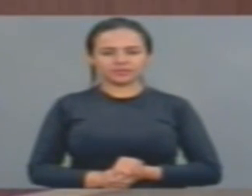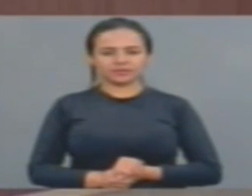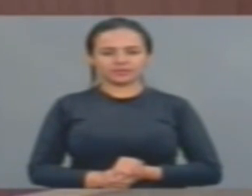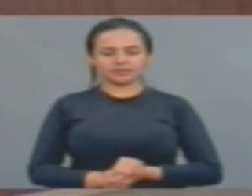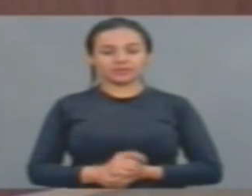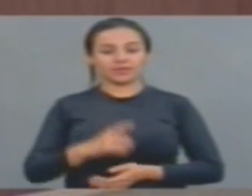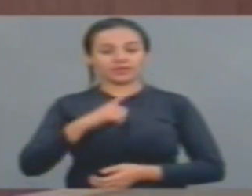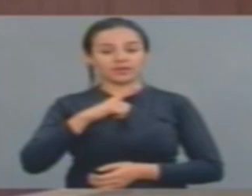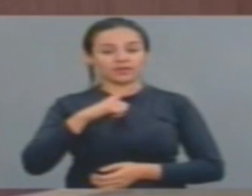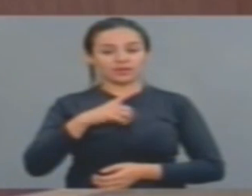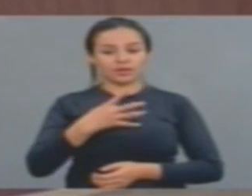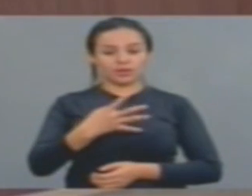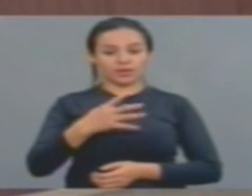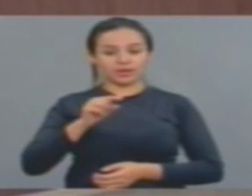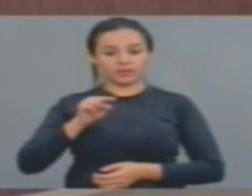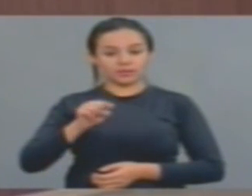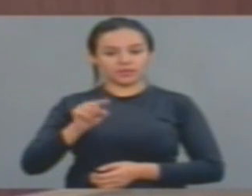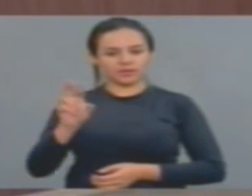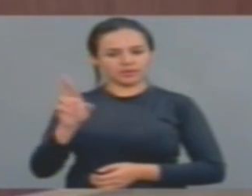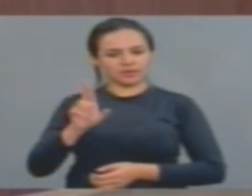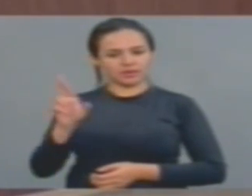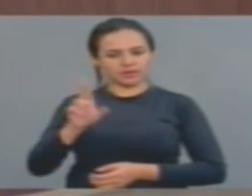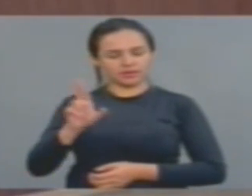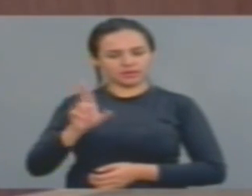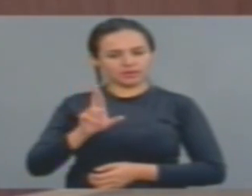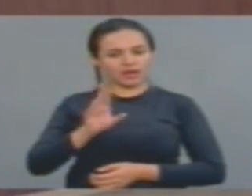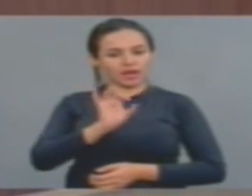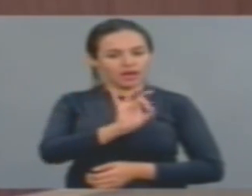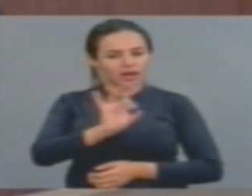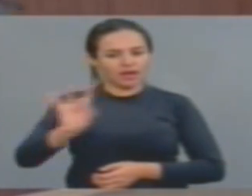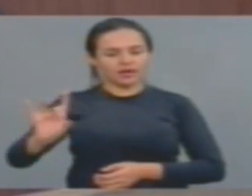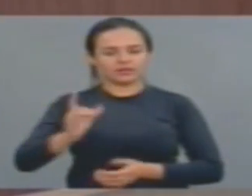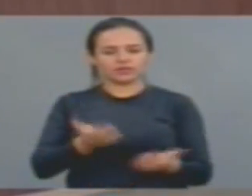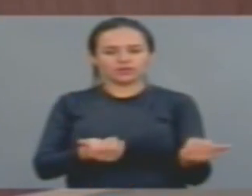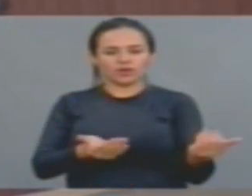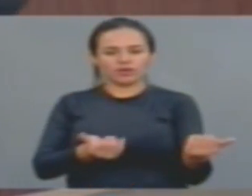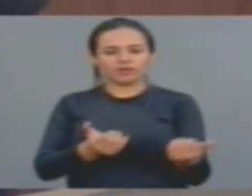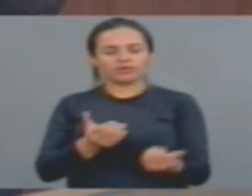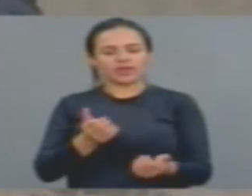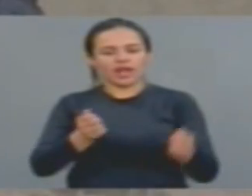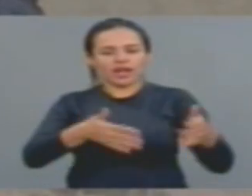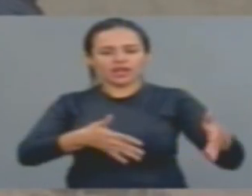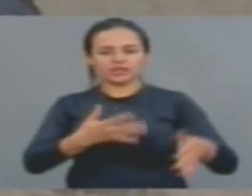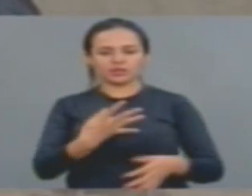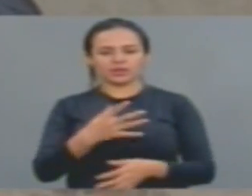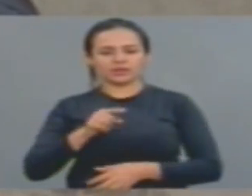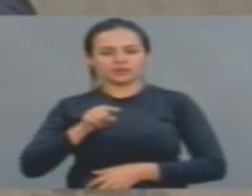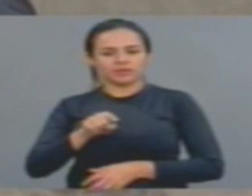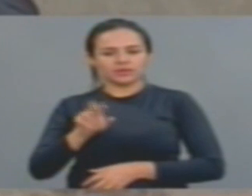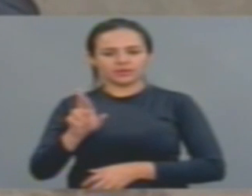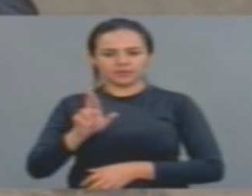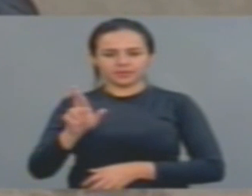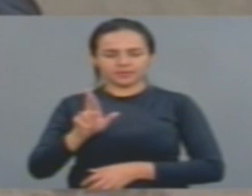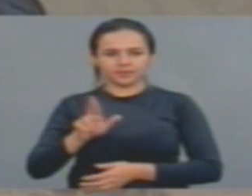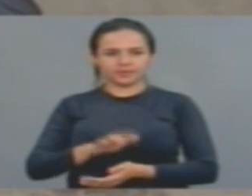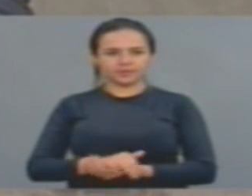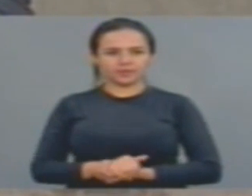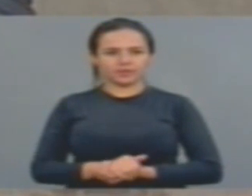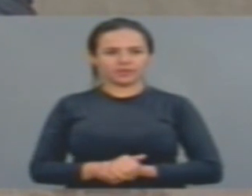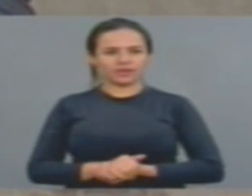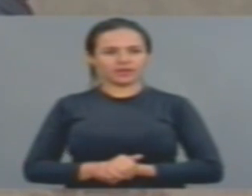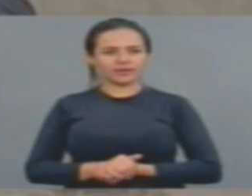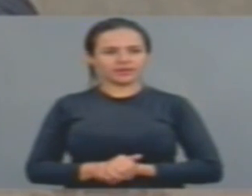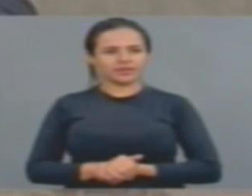de R$4.000 por adolescente, deputado? Deputado, a gente tem que partir do princípio que em